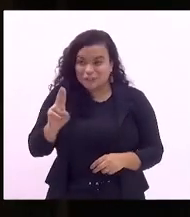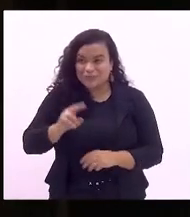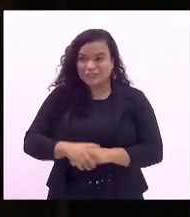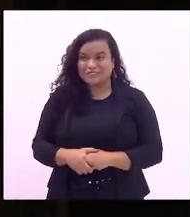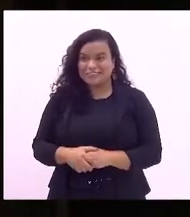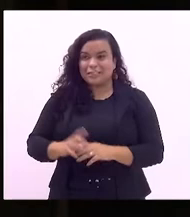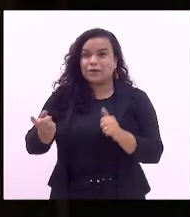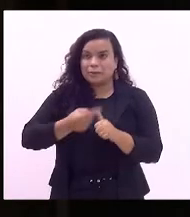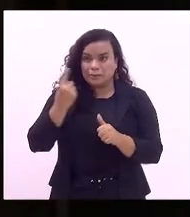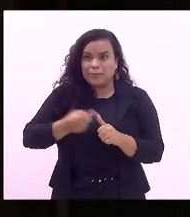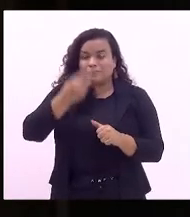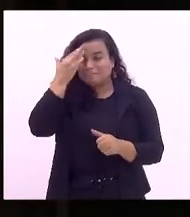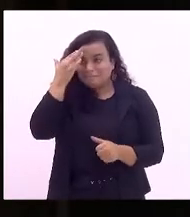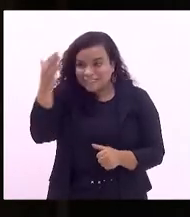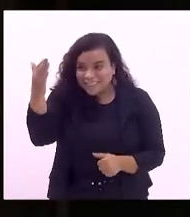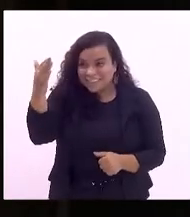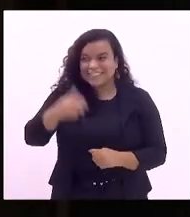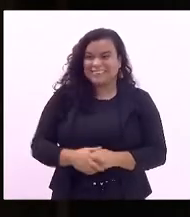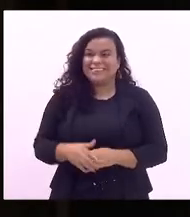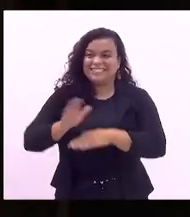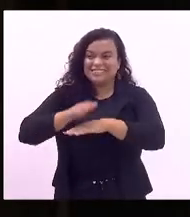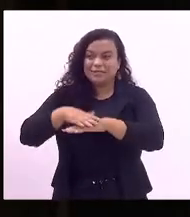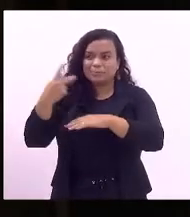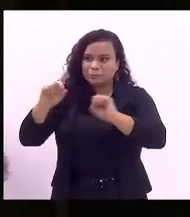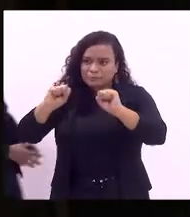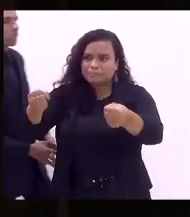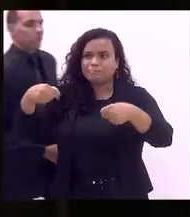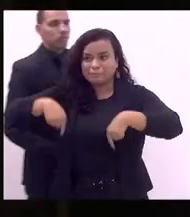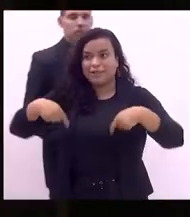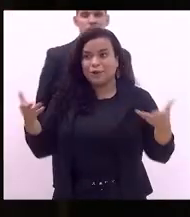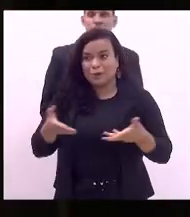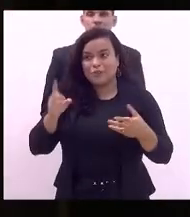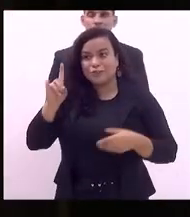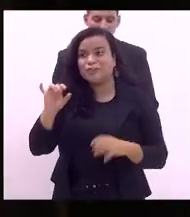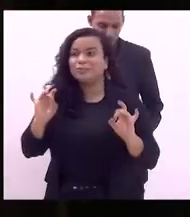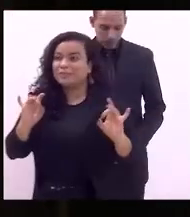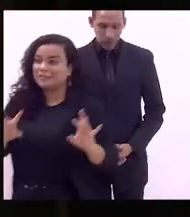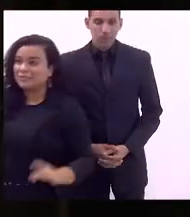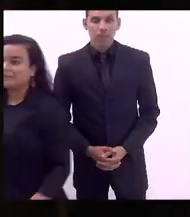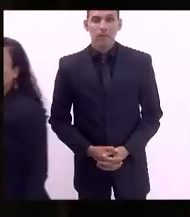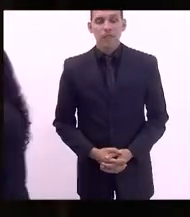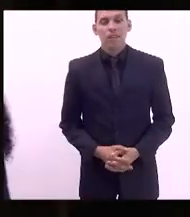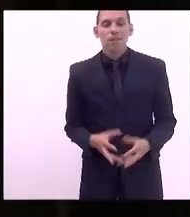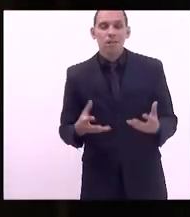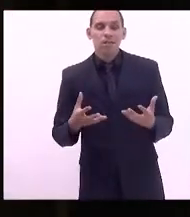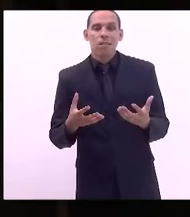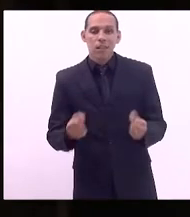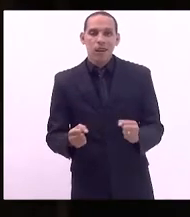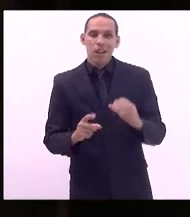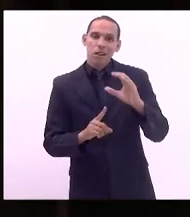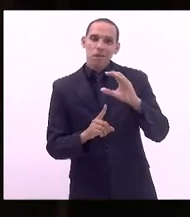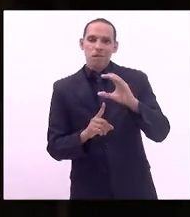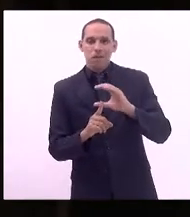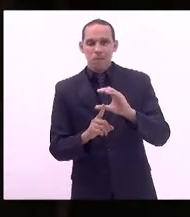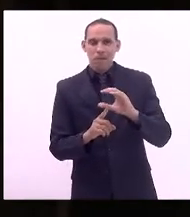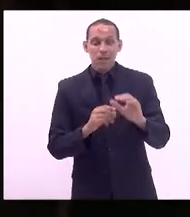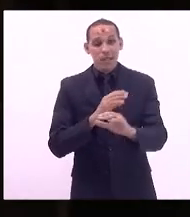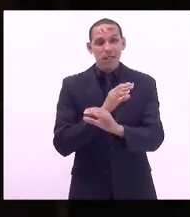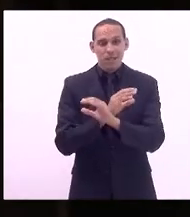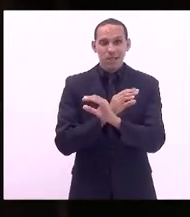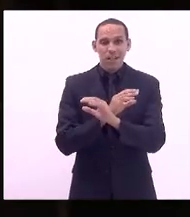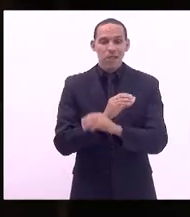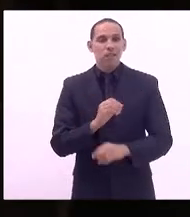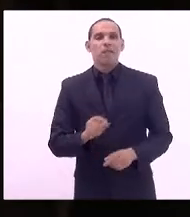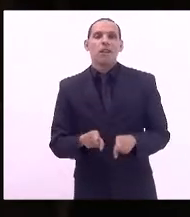primeiramente meu muito obrigado por estar aqui nesse dia e ter abraçado a Capelania civil